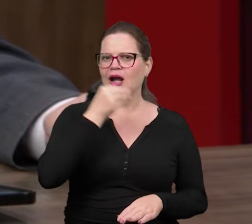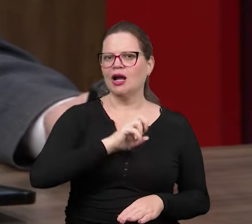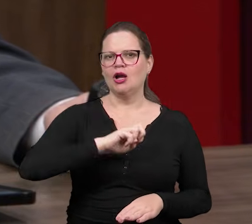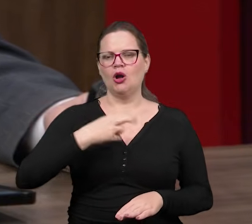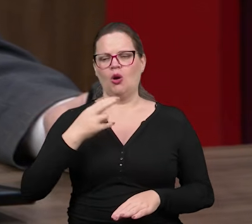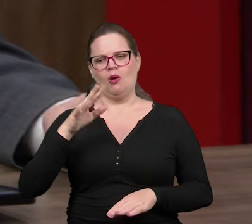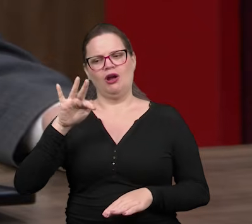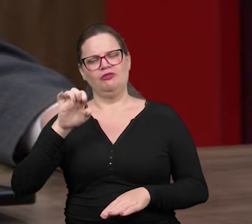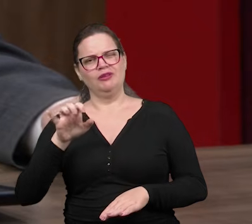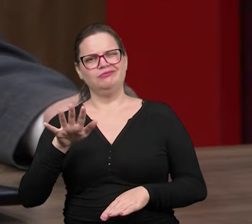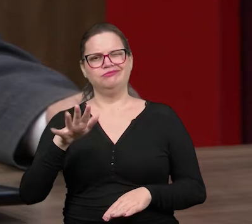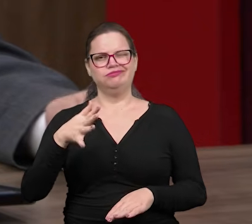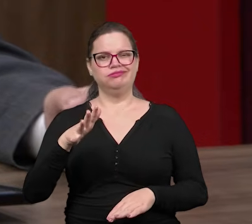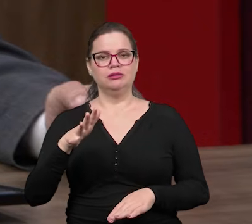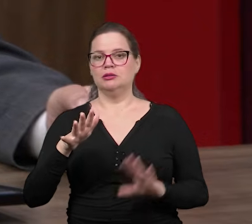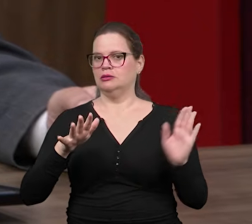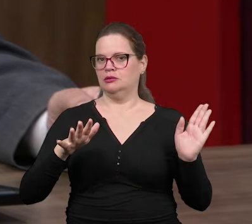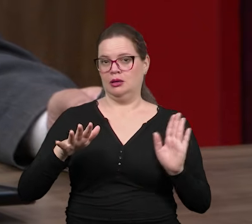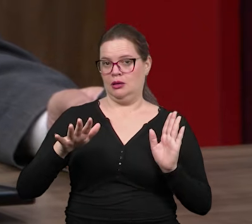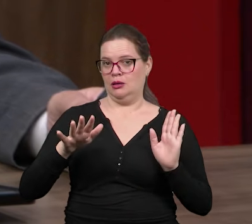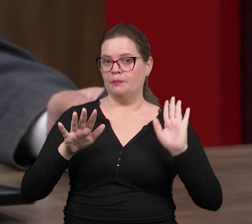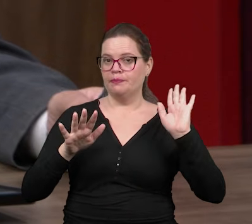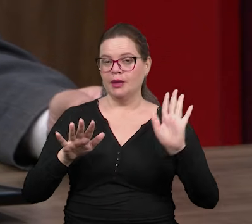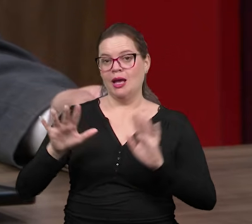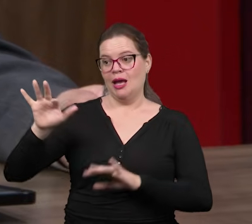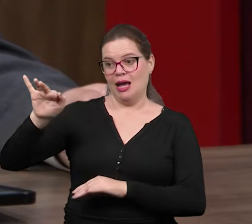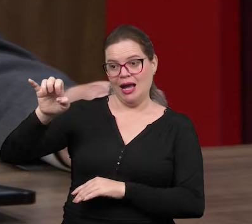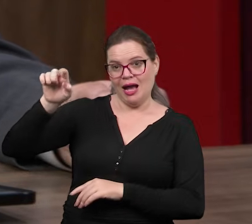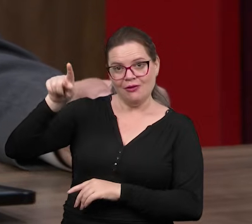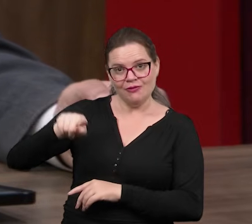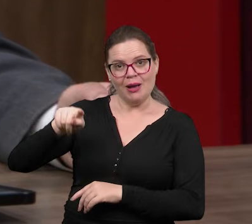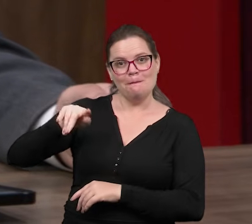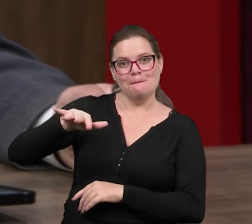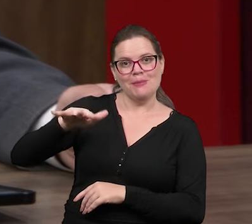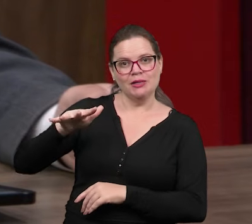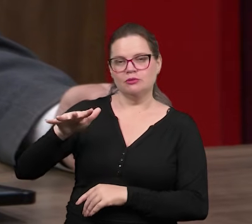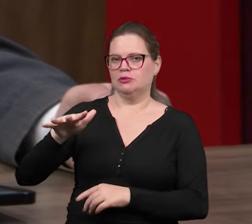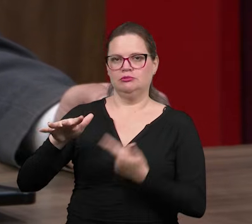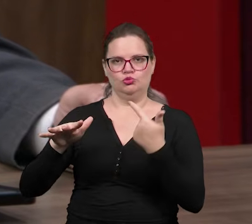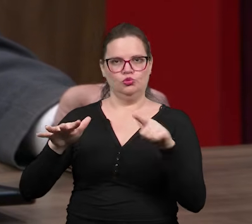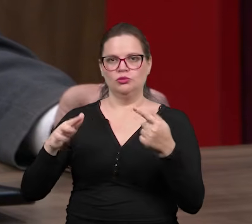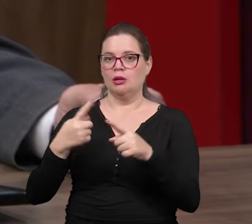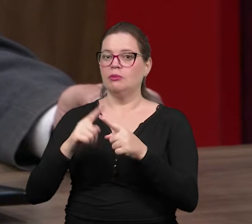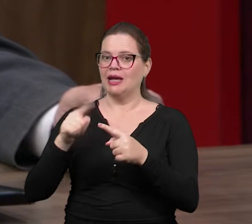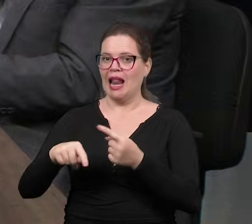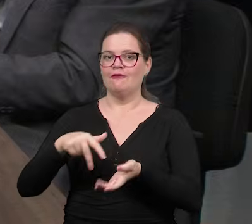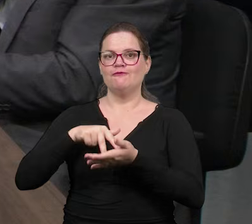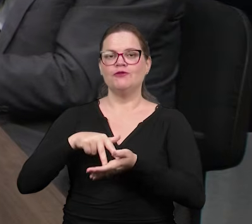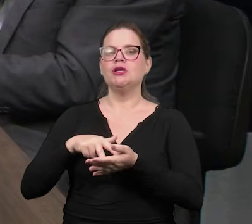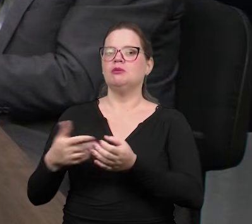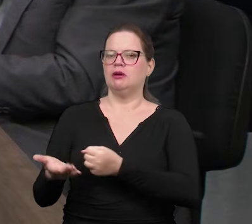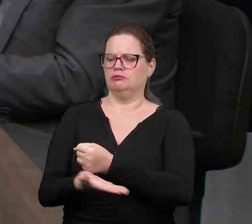essa fé não se abala, porque ela é firme fundamento, não é isso? E essa é a definição, né, pastor?